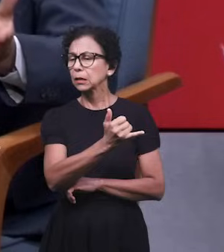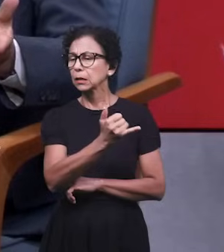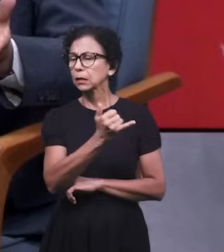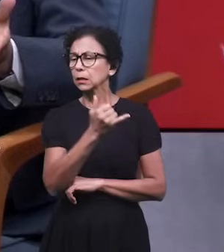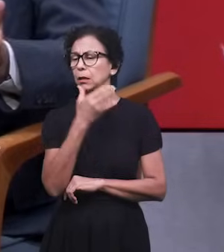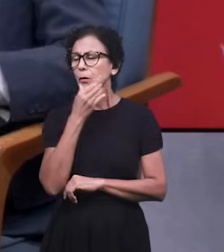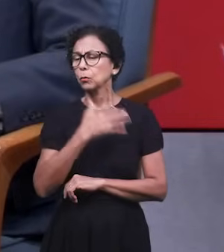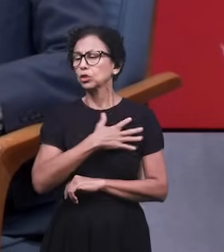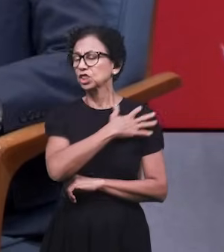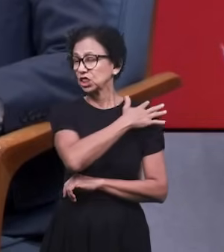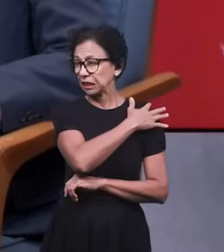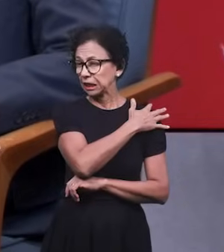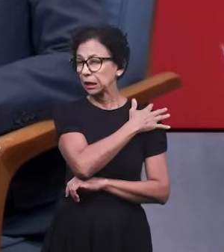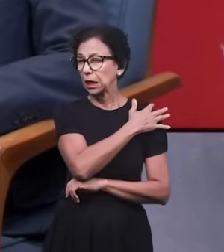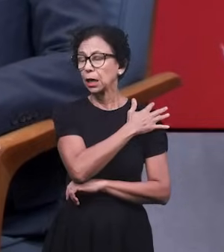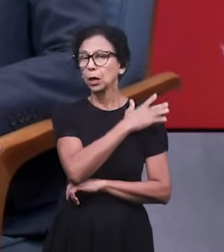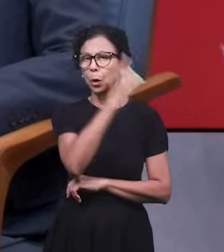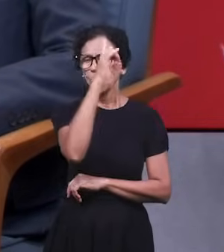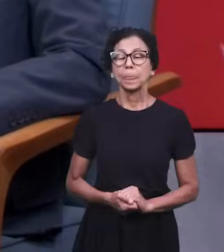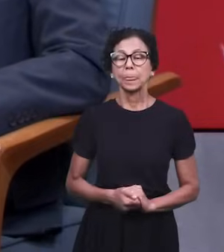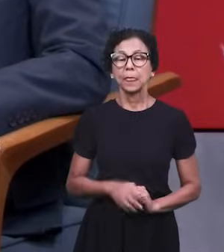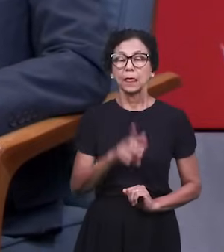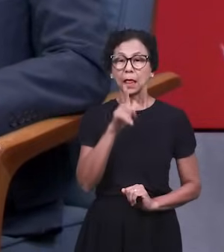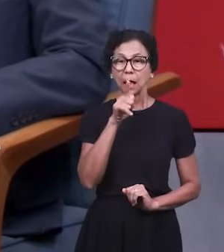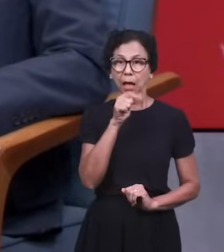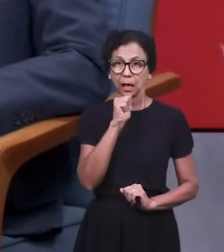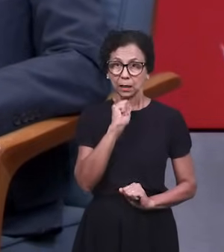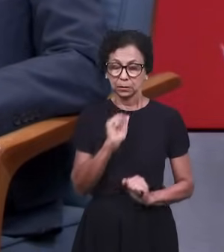e mergulha 7 vezes no rio.